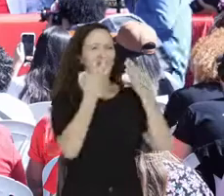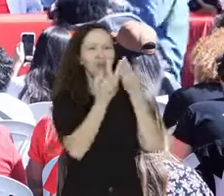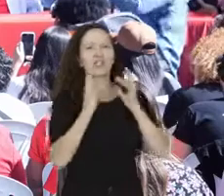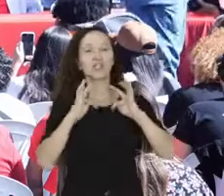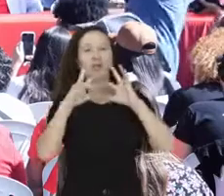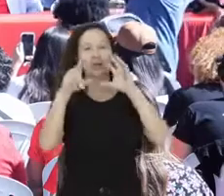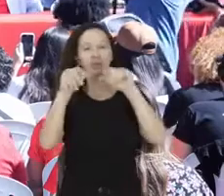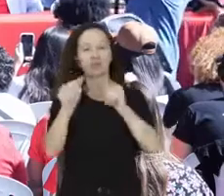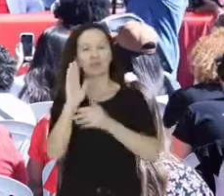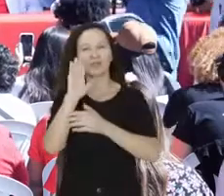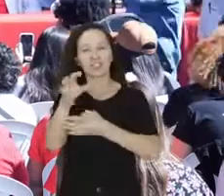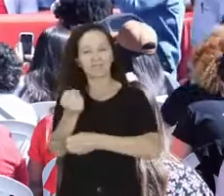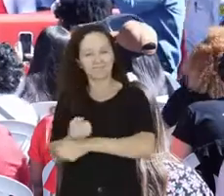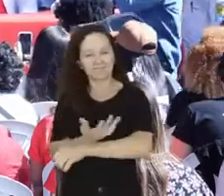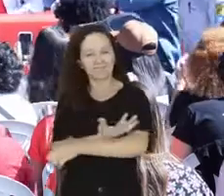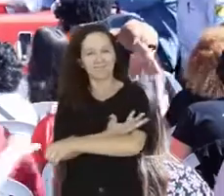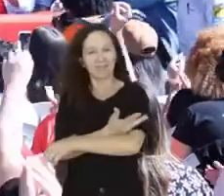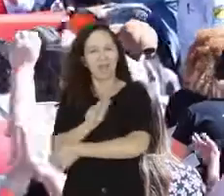contagiado. E é Lula presidente.